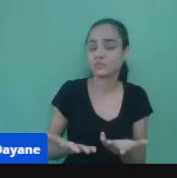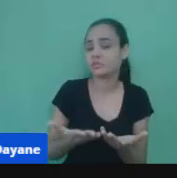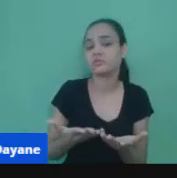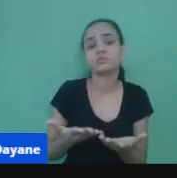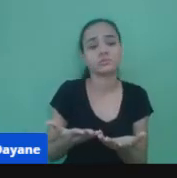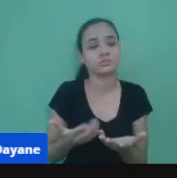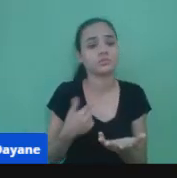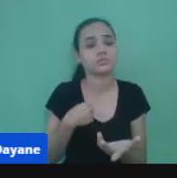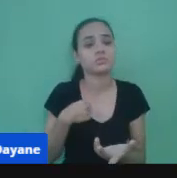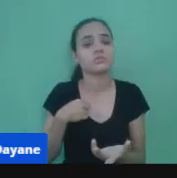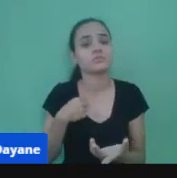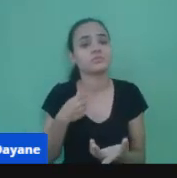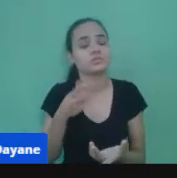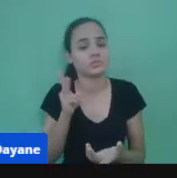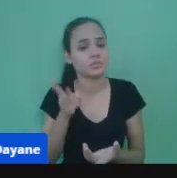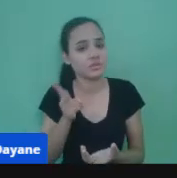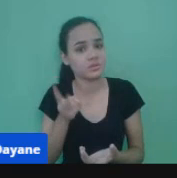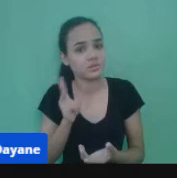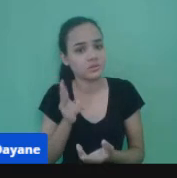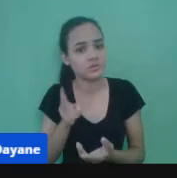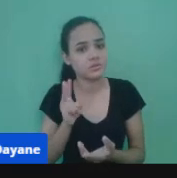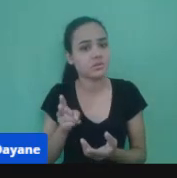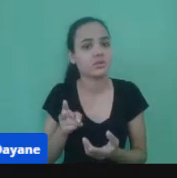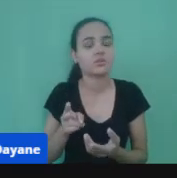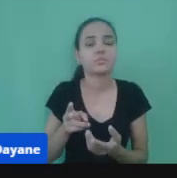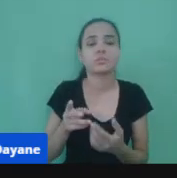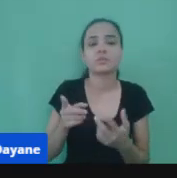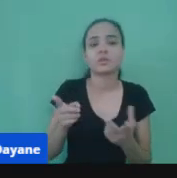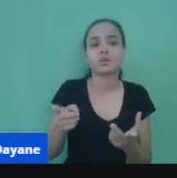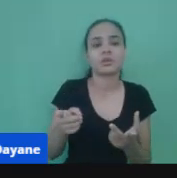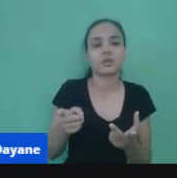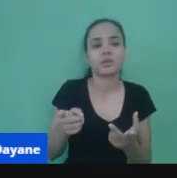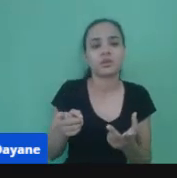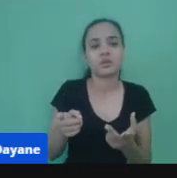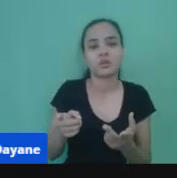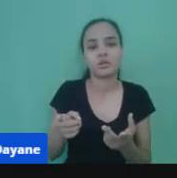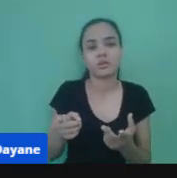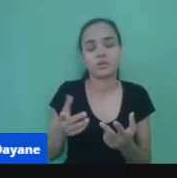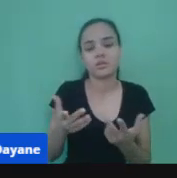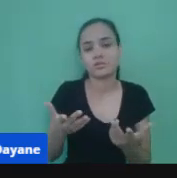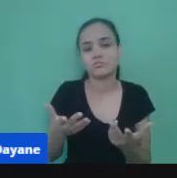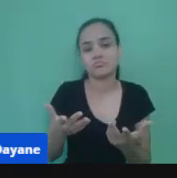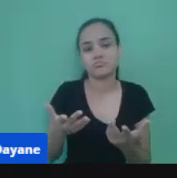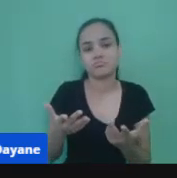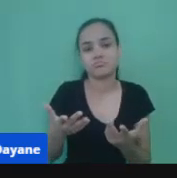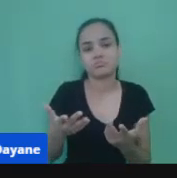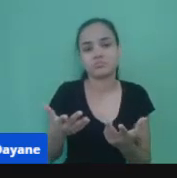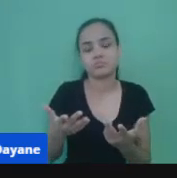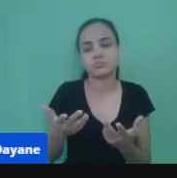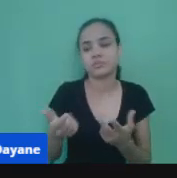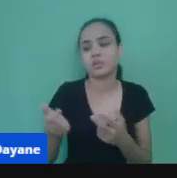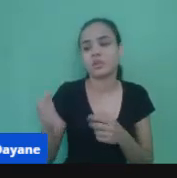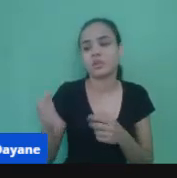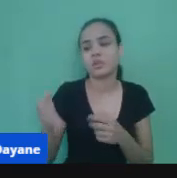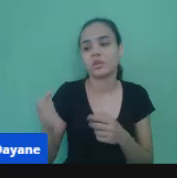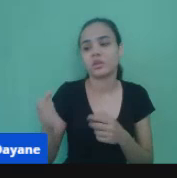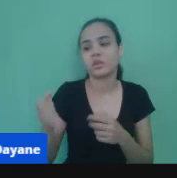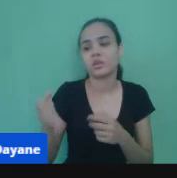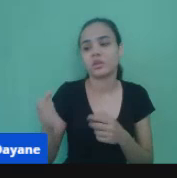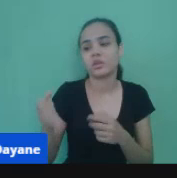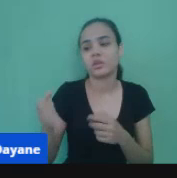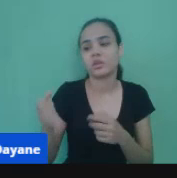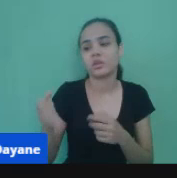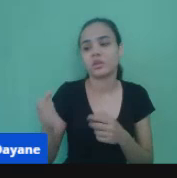do discurso que vem de cima das grandes empresas, das grandes indústrias, da mídia e etc. Então, é necessário perceber qual é o